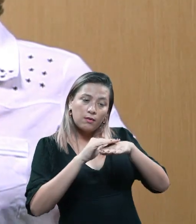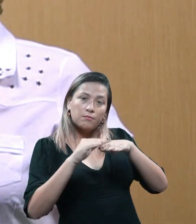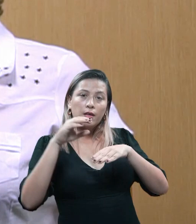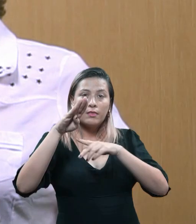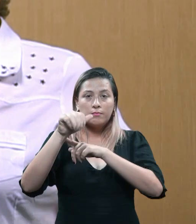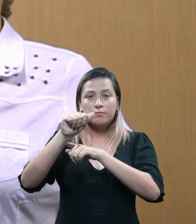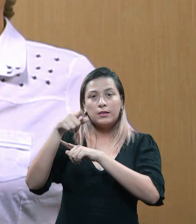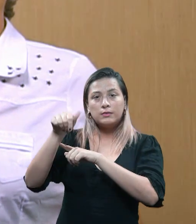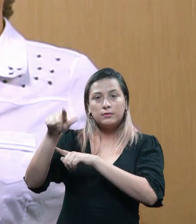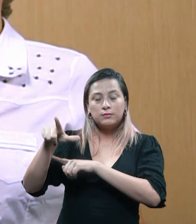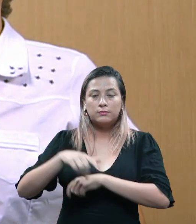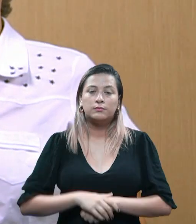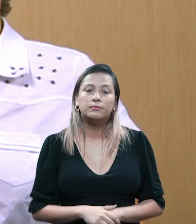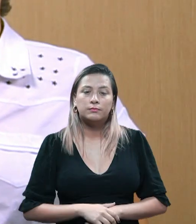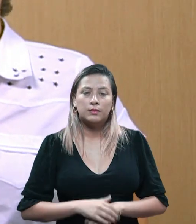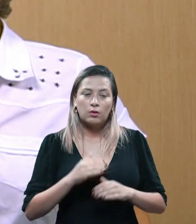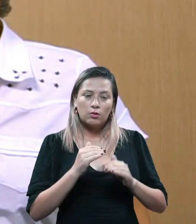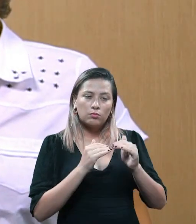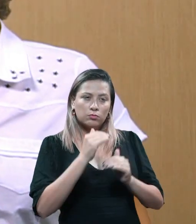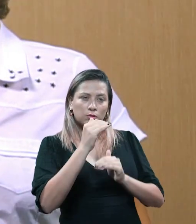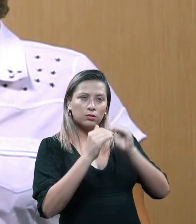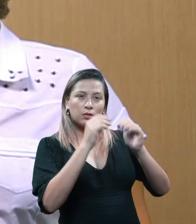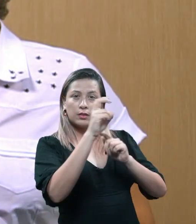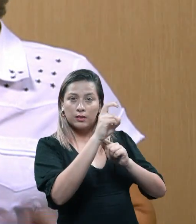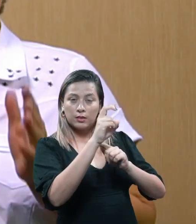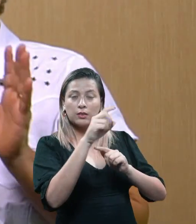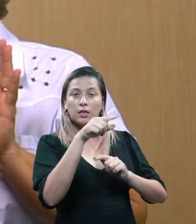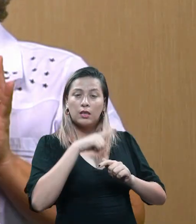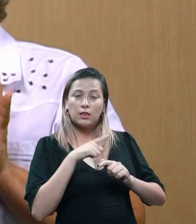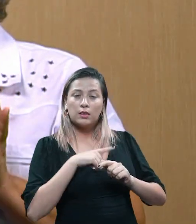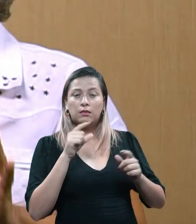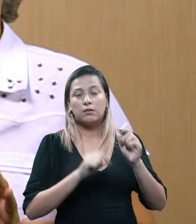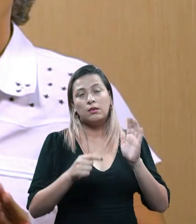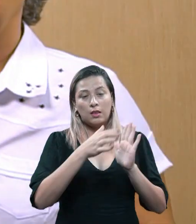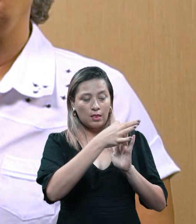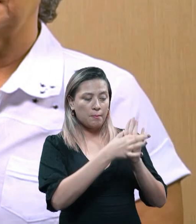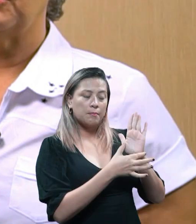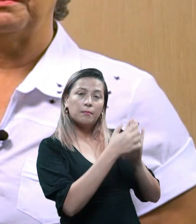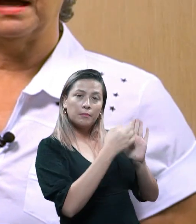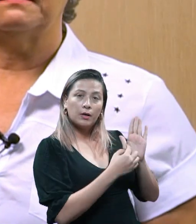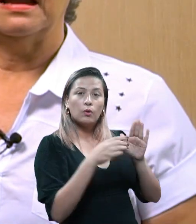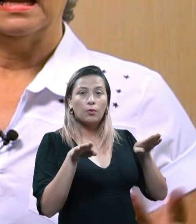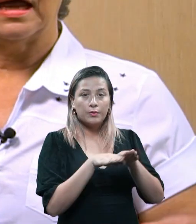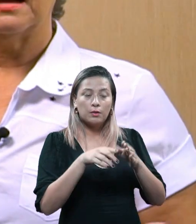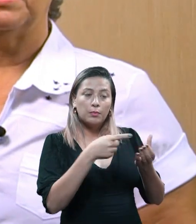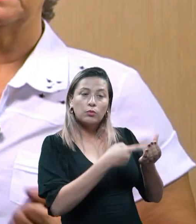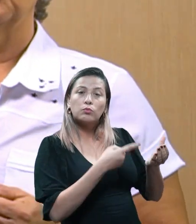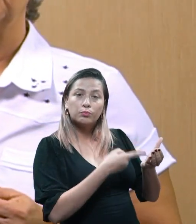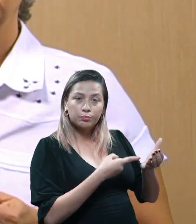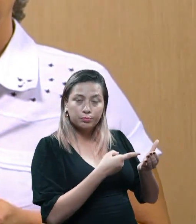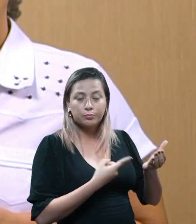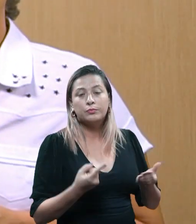Uma quinta camada da epiderme, presente somente na palma das mãos e na planta dos pés, é a